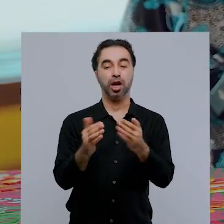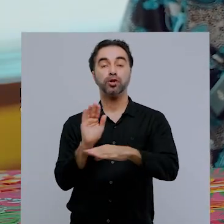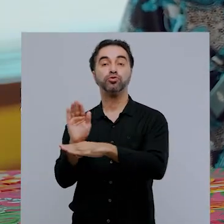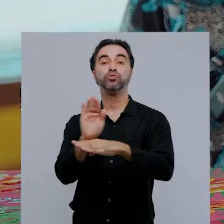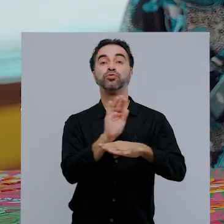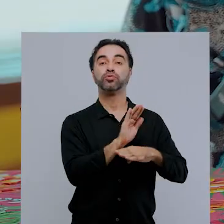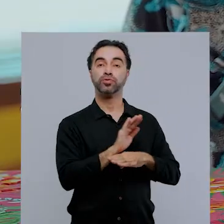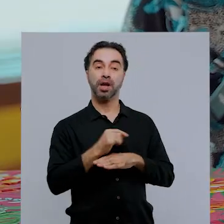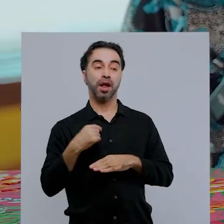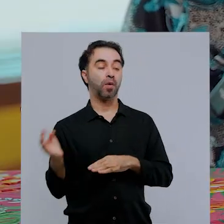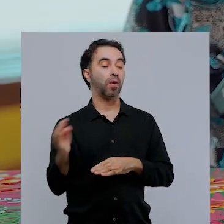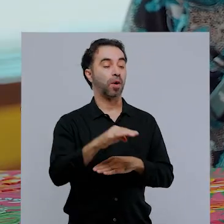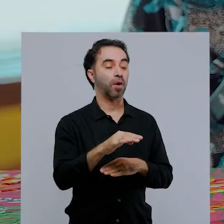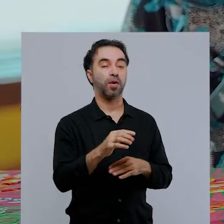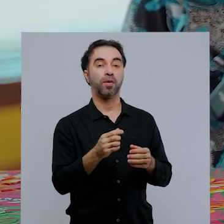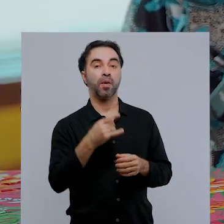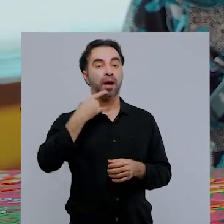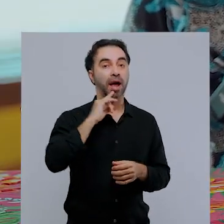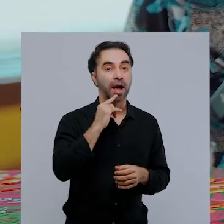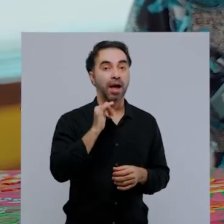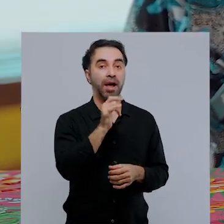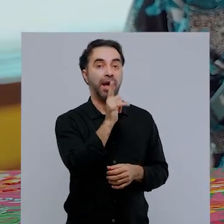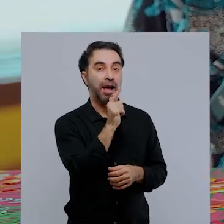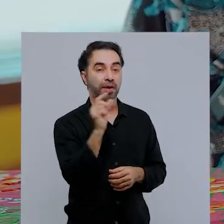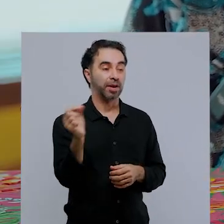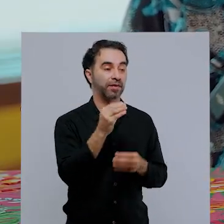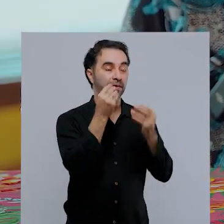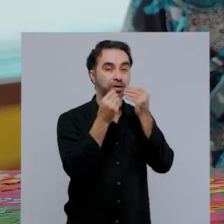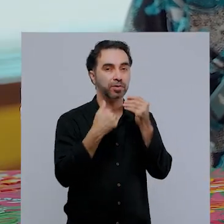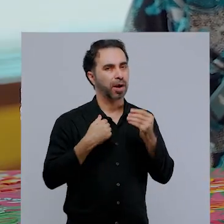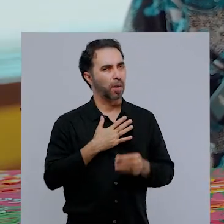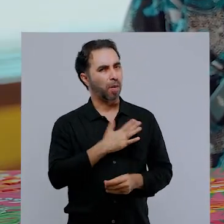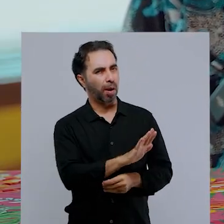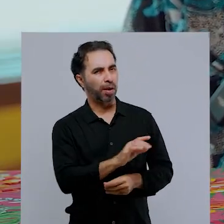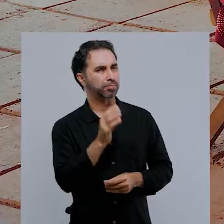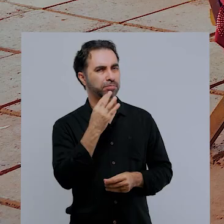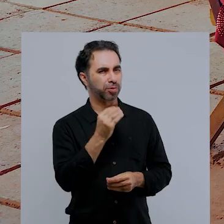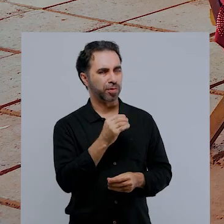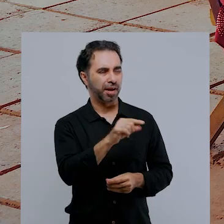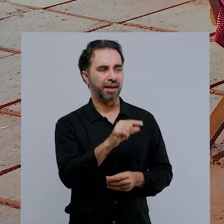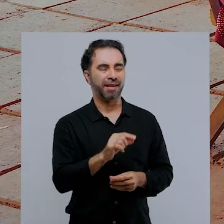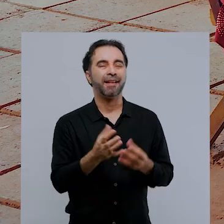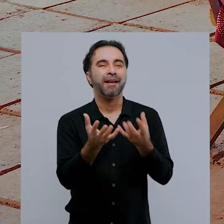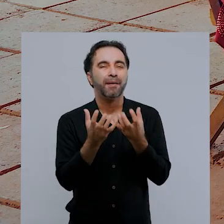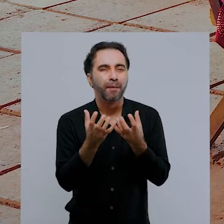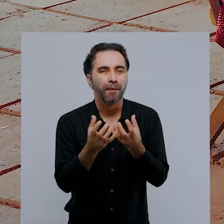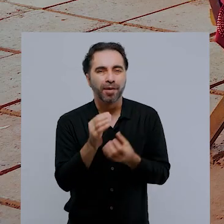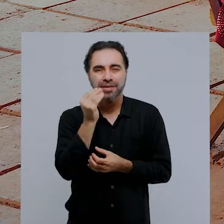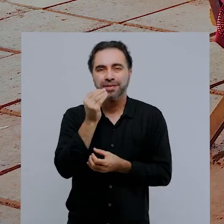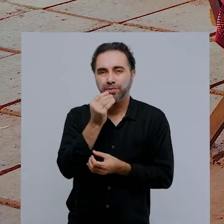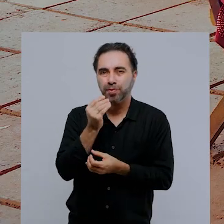a cachaça, a água, ela vem com açúcar, que eu já gosto mais sem açúcar, ela já é formiguinha, gosta do